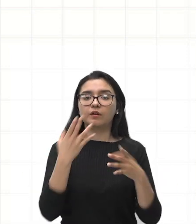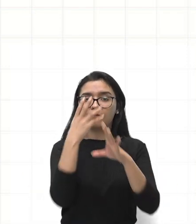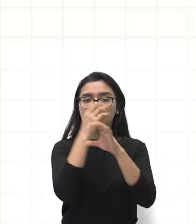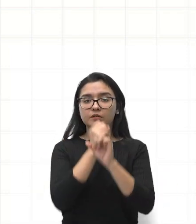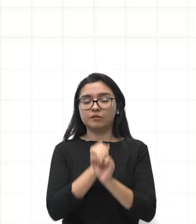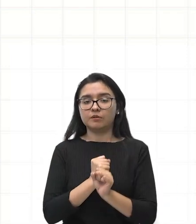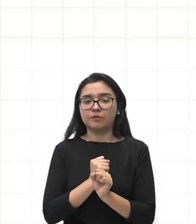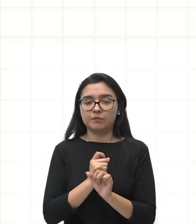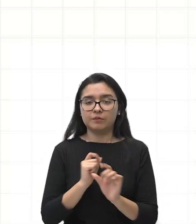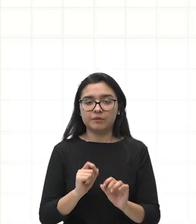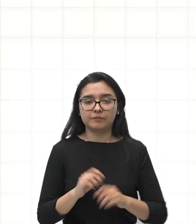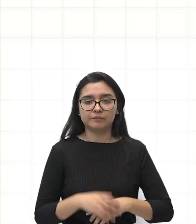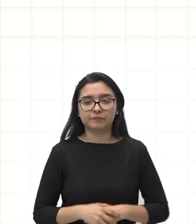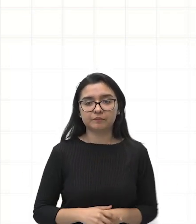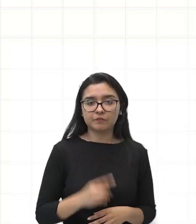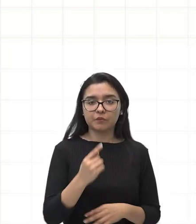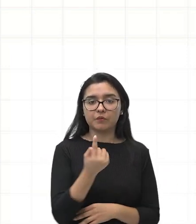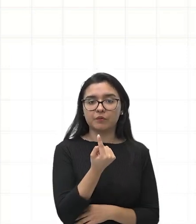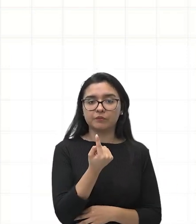atenção, ó.